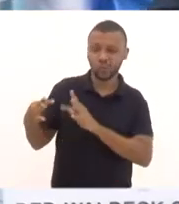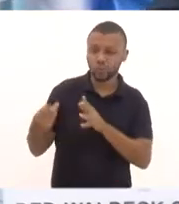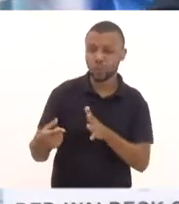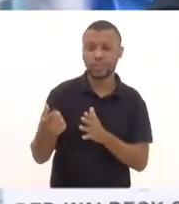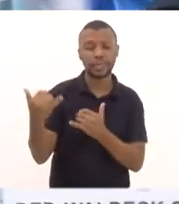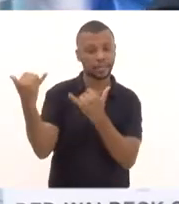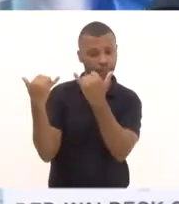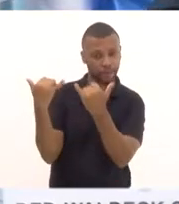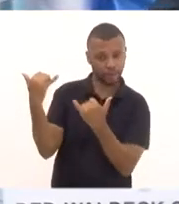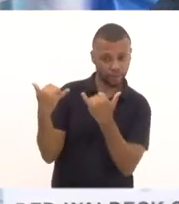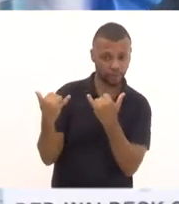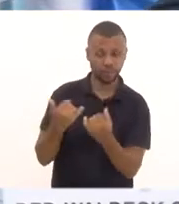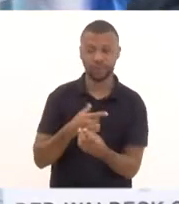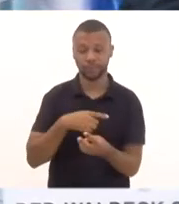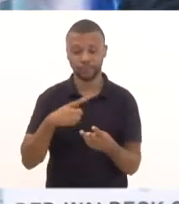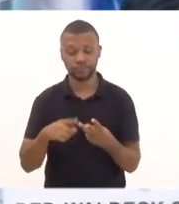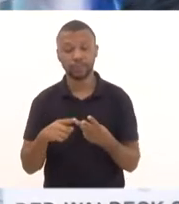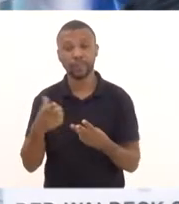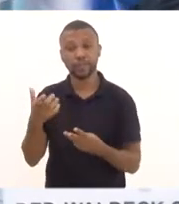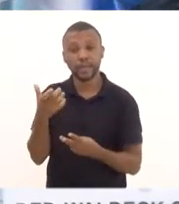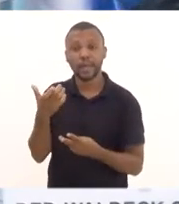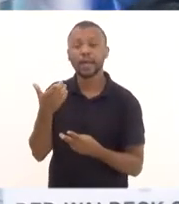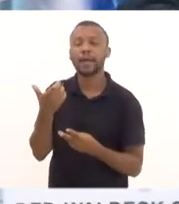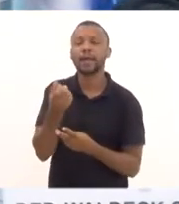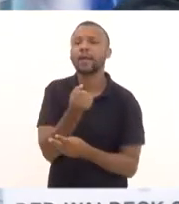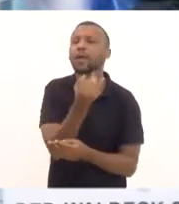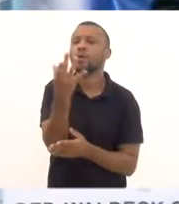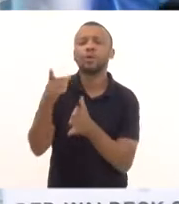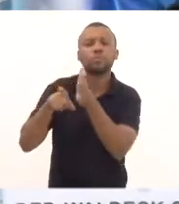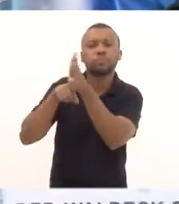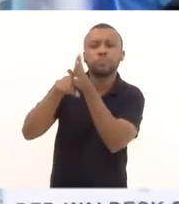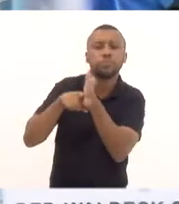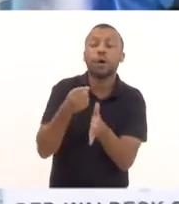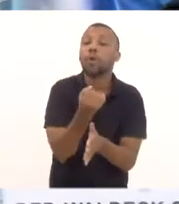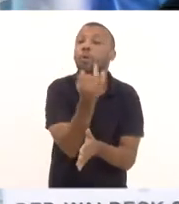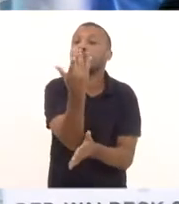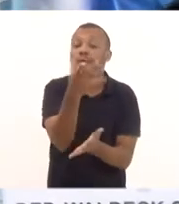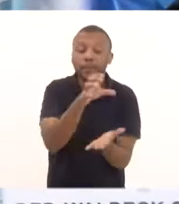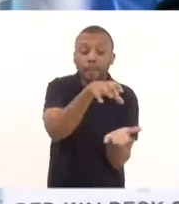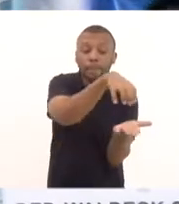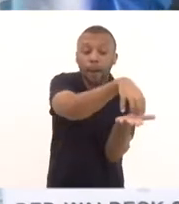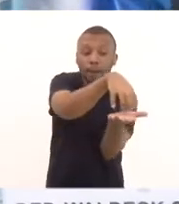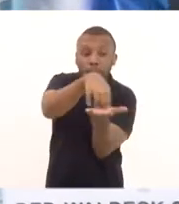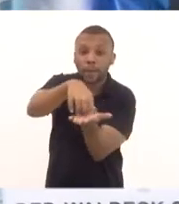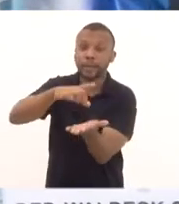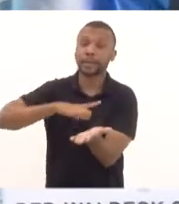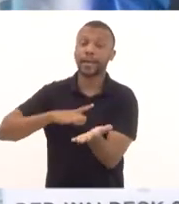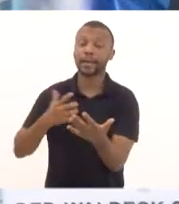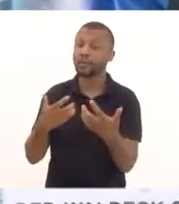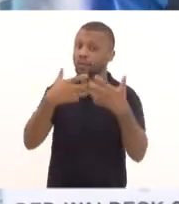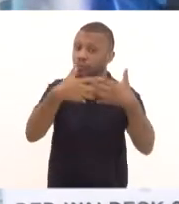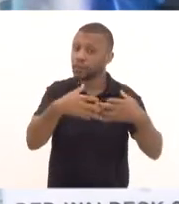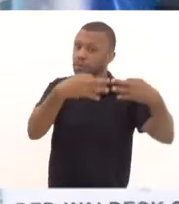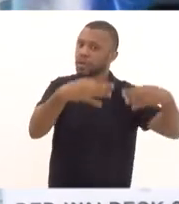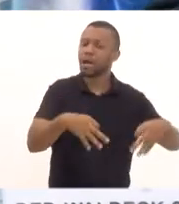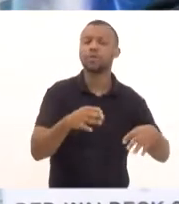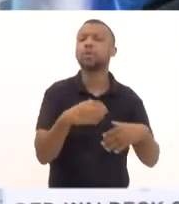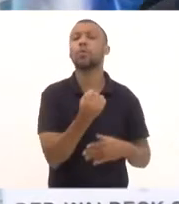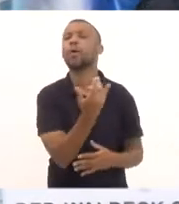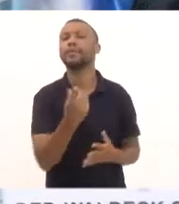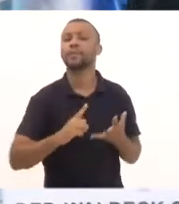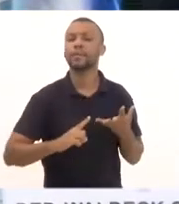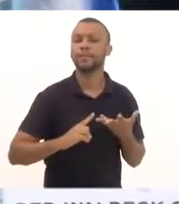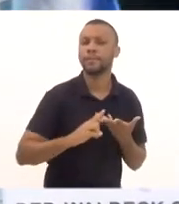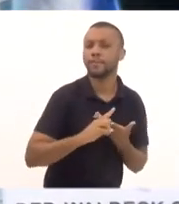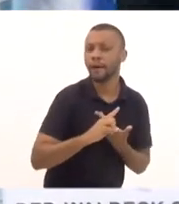requerer junto à concessionária levantamento de quantas Estações existem quais Estão realmente funcionando de requerer